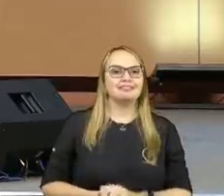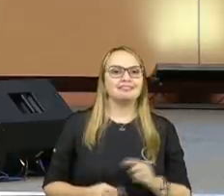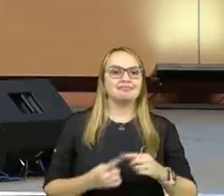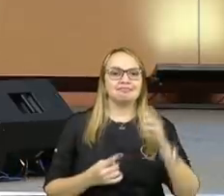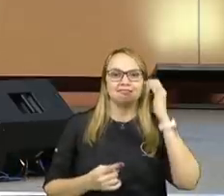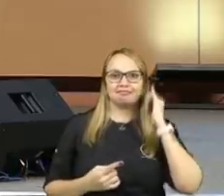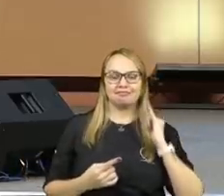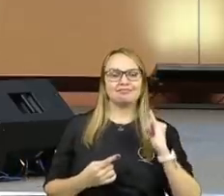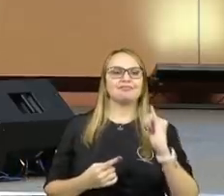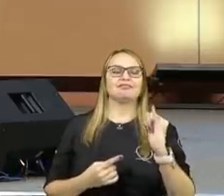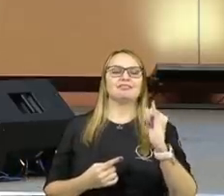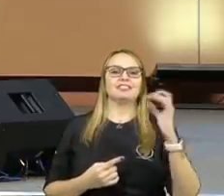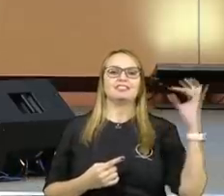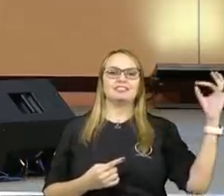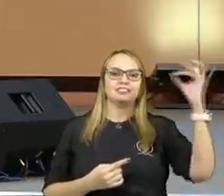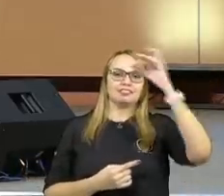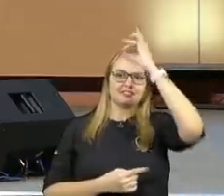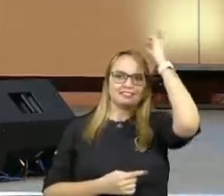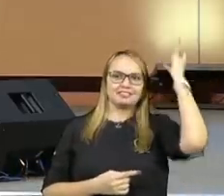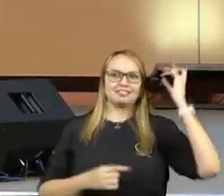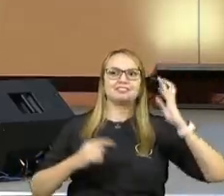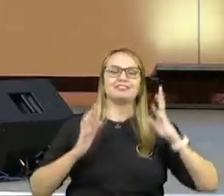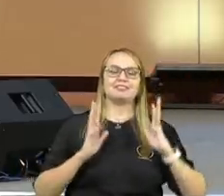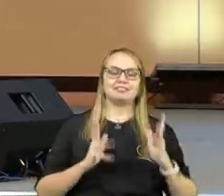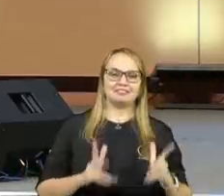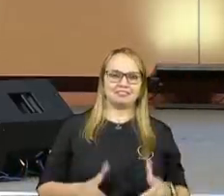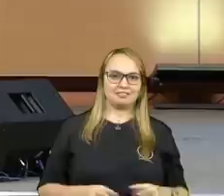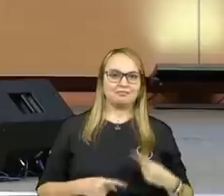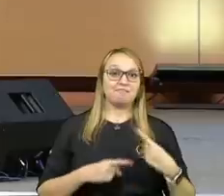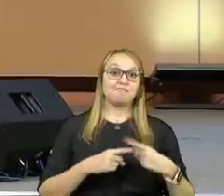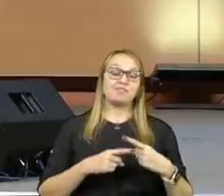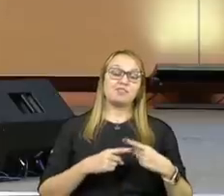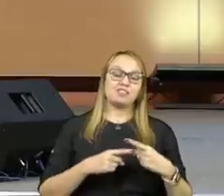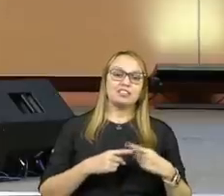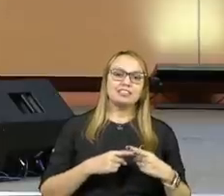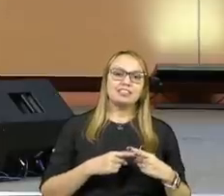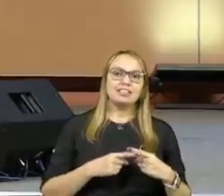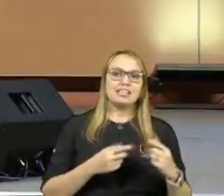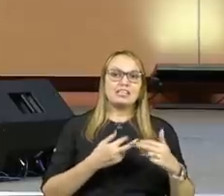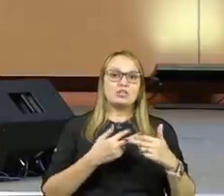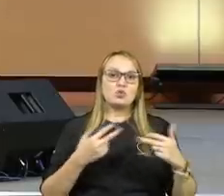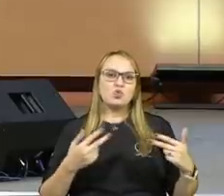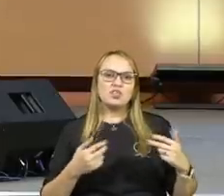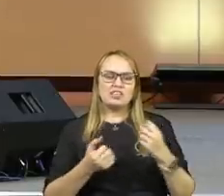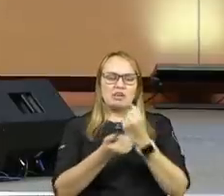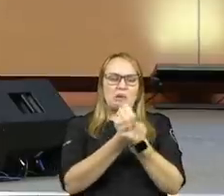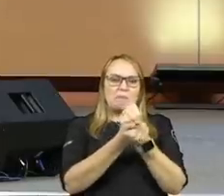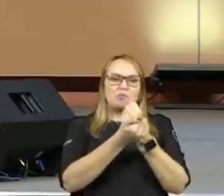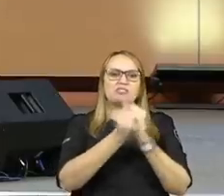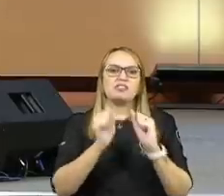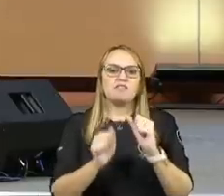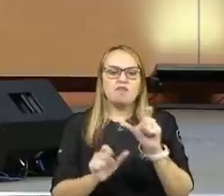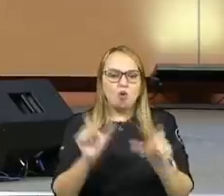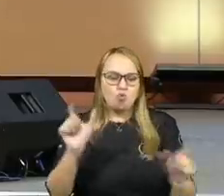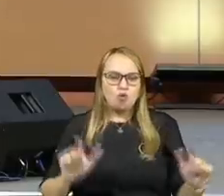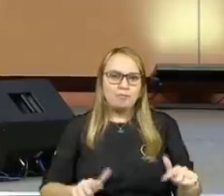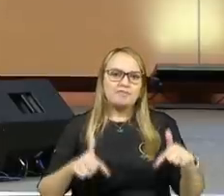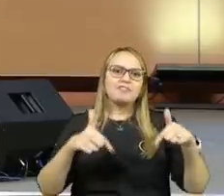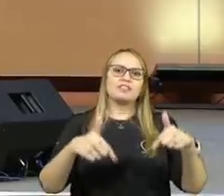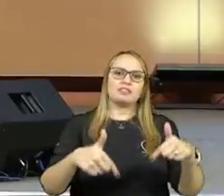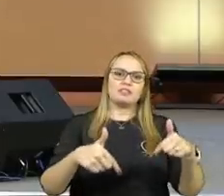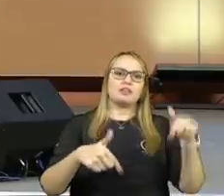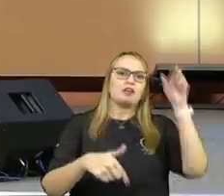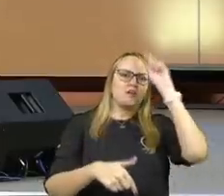palavra, santificai-vos, porque o que é impossível ao homem fazer, o